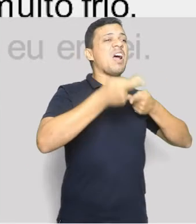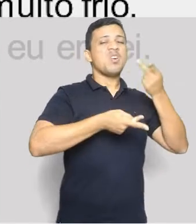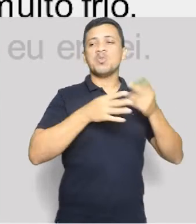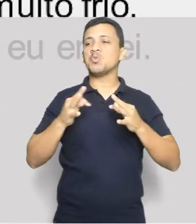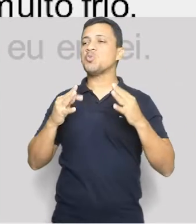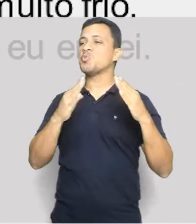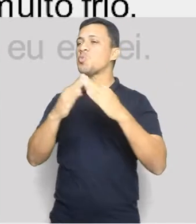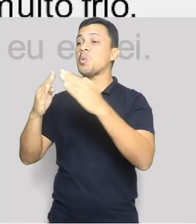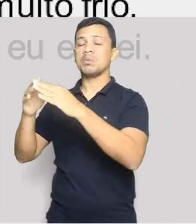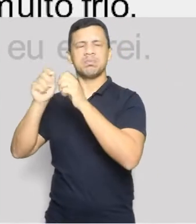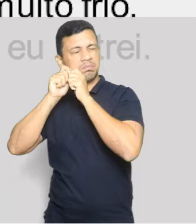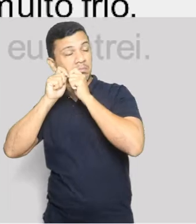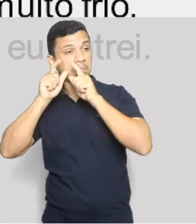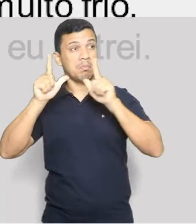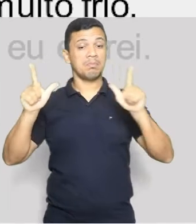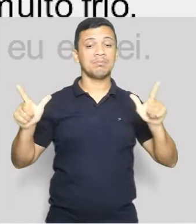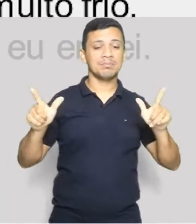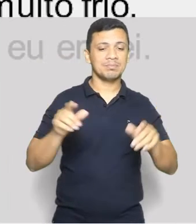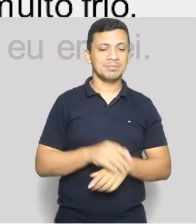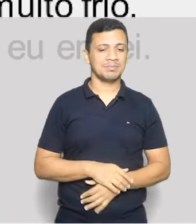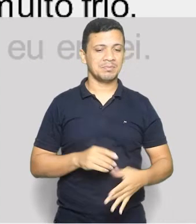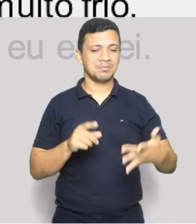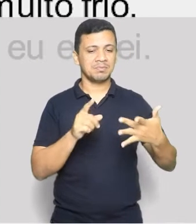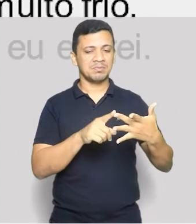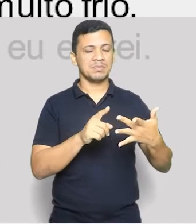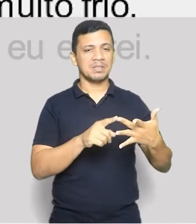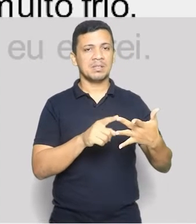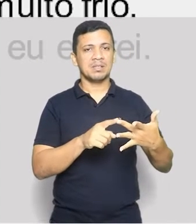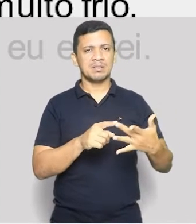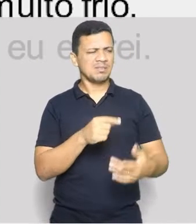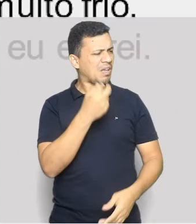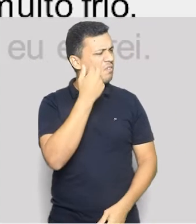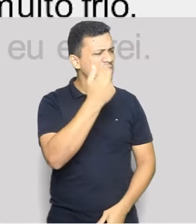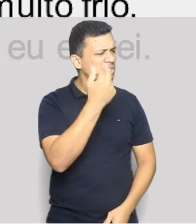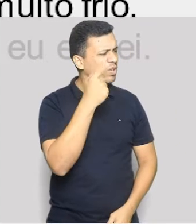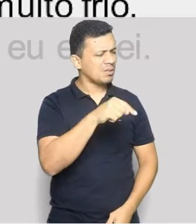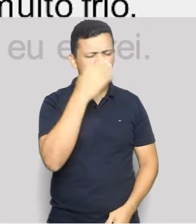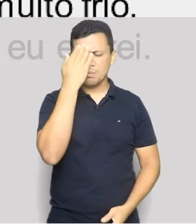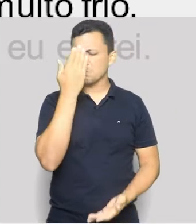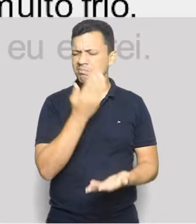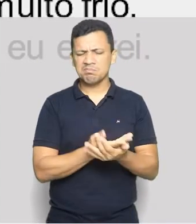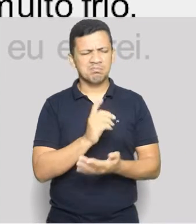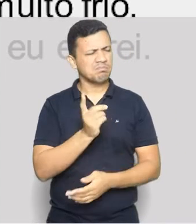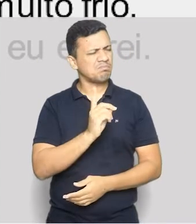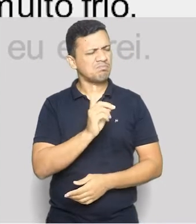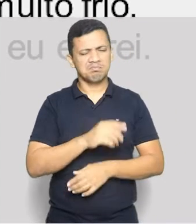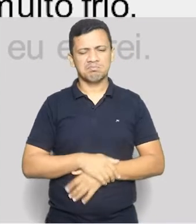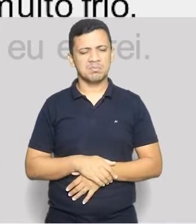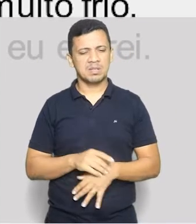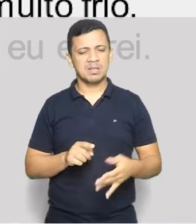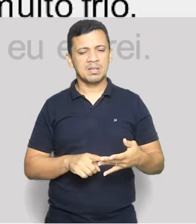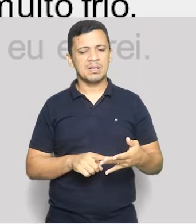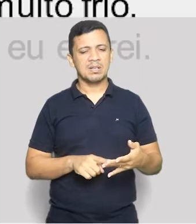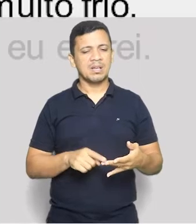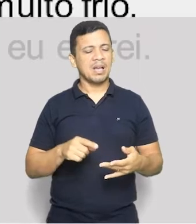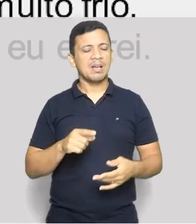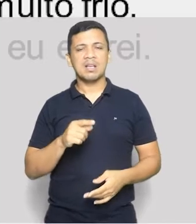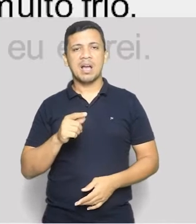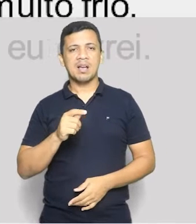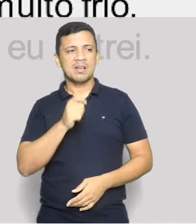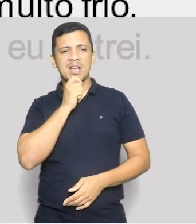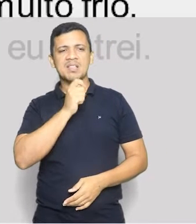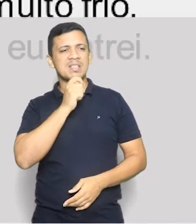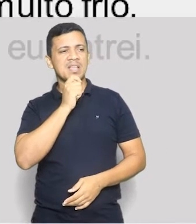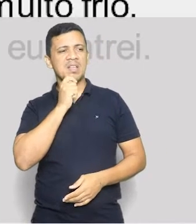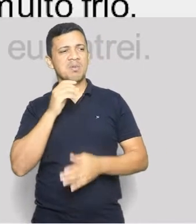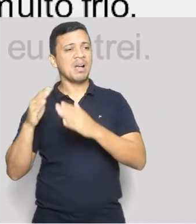acordou. Não venham com essas histórias, porque não acredito mais. A letra D diz, nós não saímos de casa porque estava